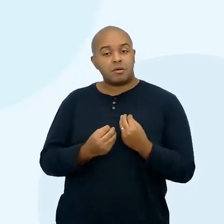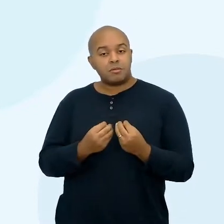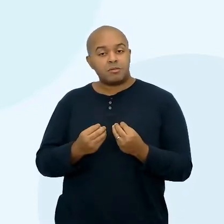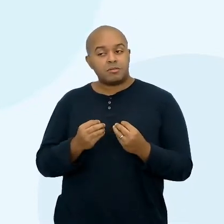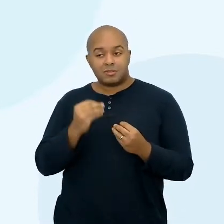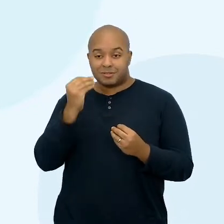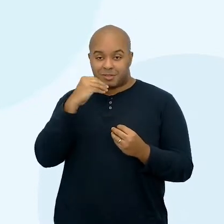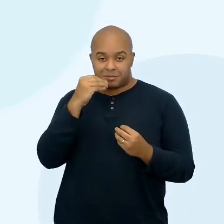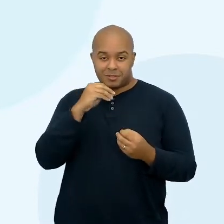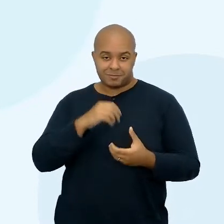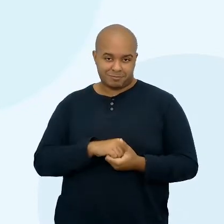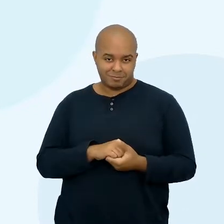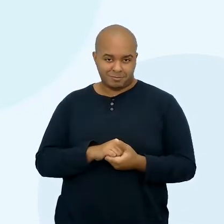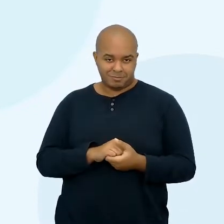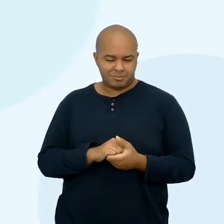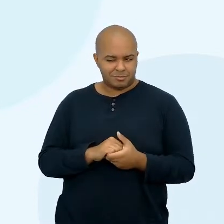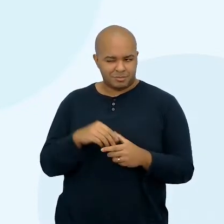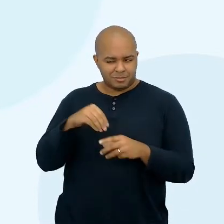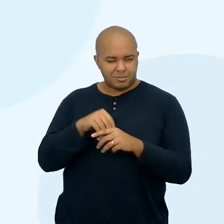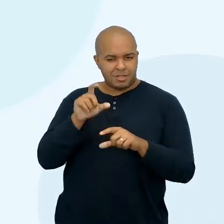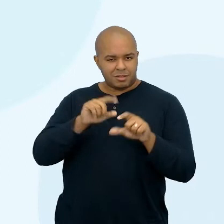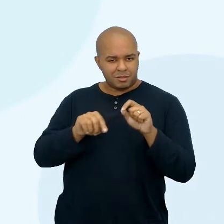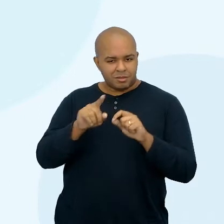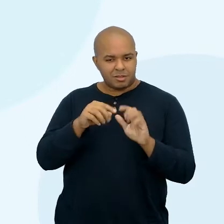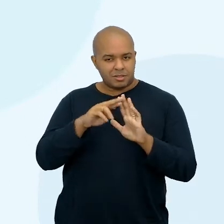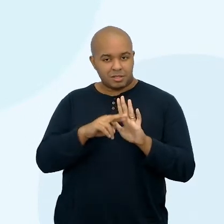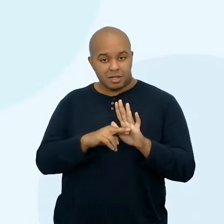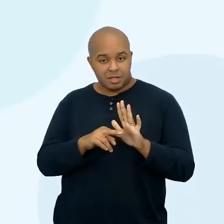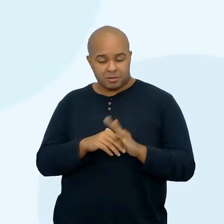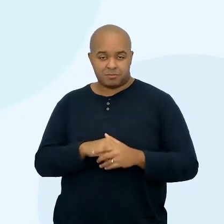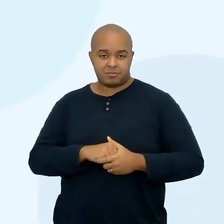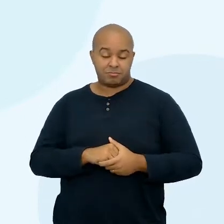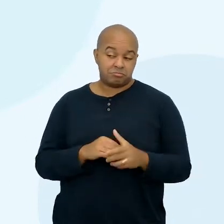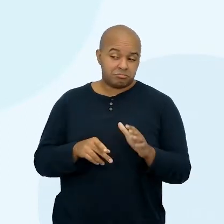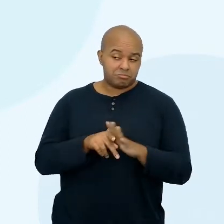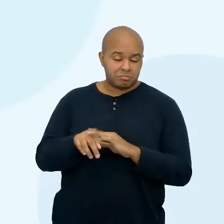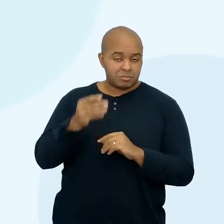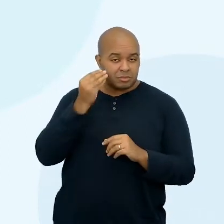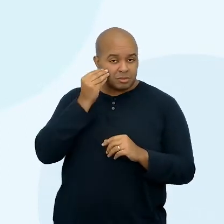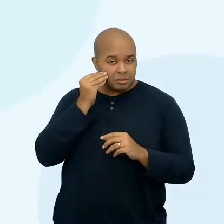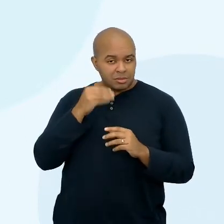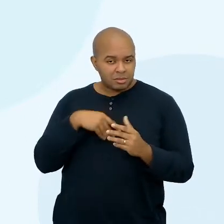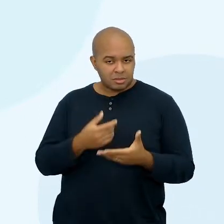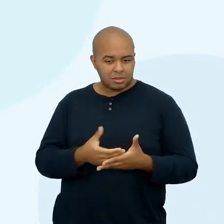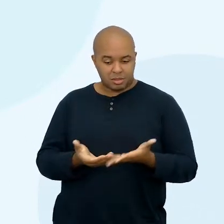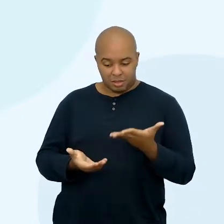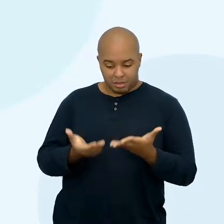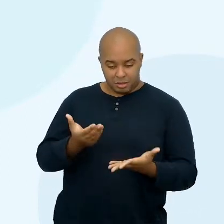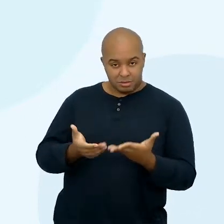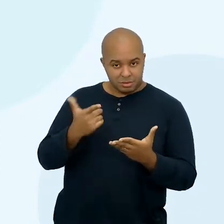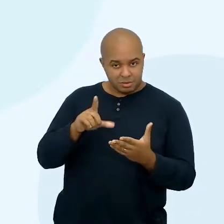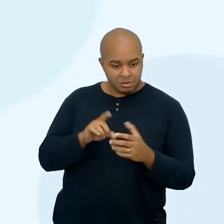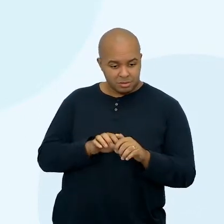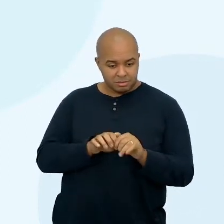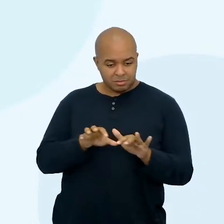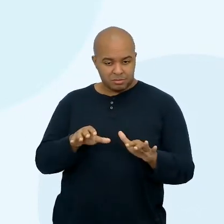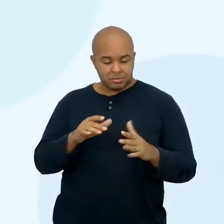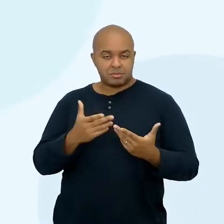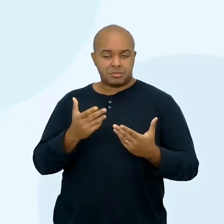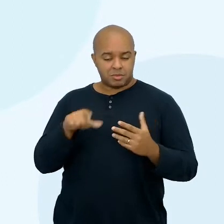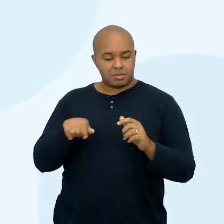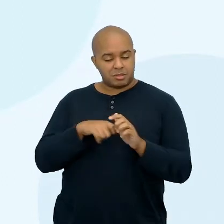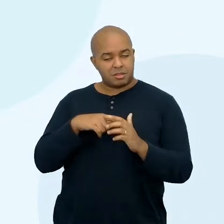estado tem em Brasília. Mas isso poderia dar um problema. Embora seja assim, poderia dar um problema.